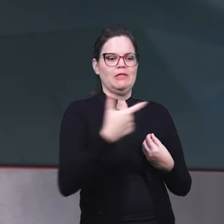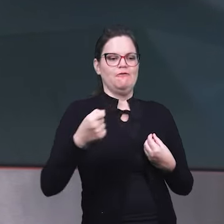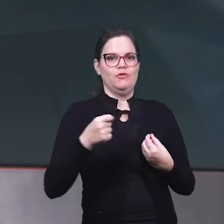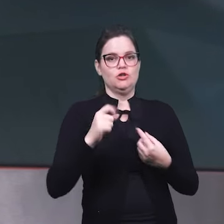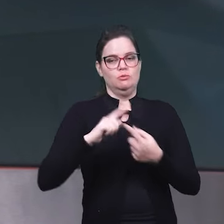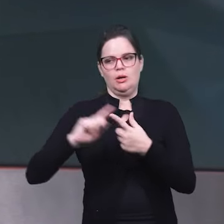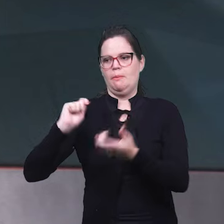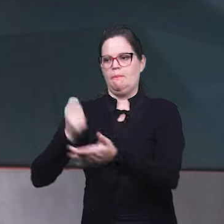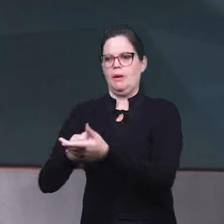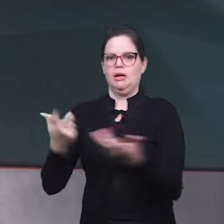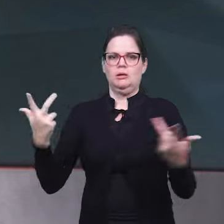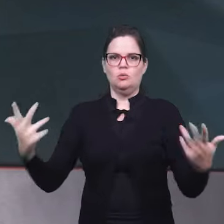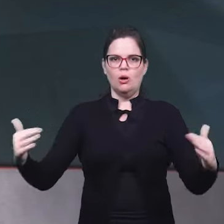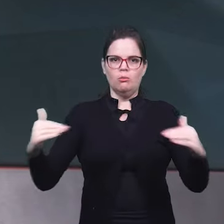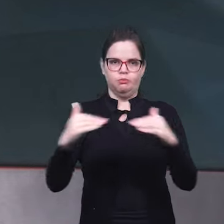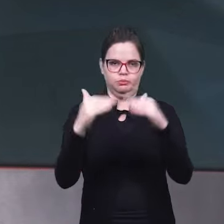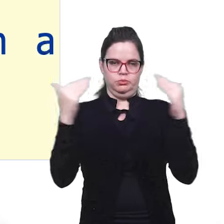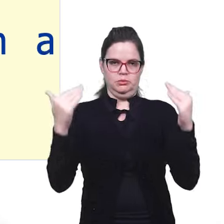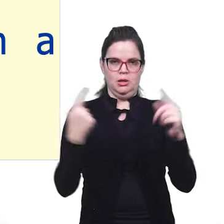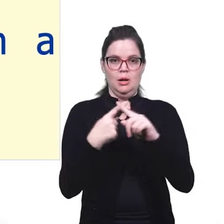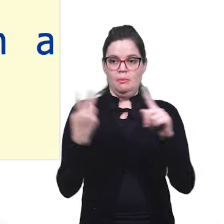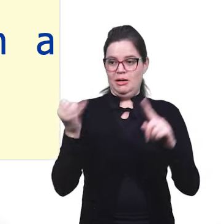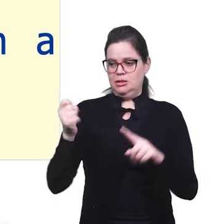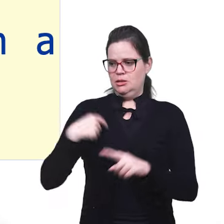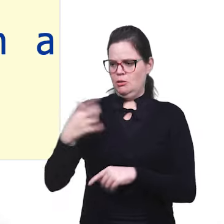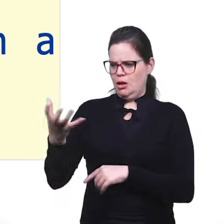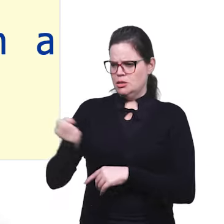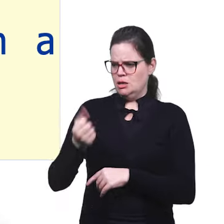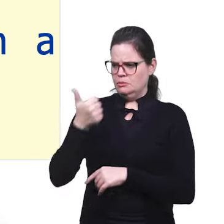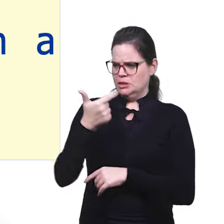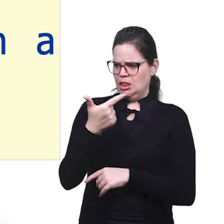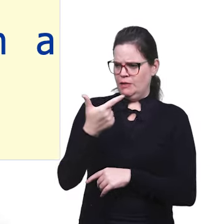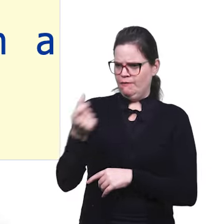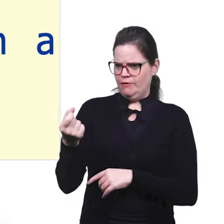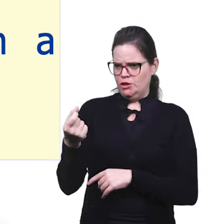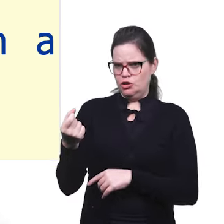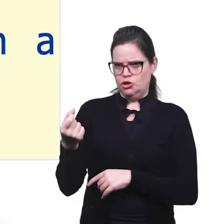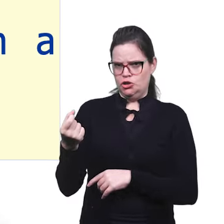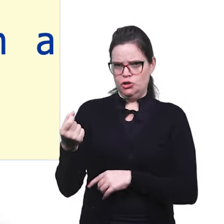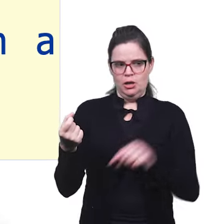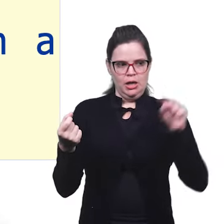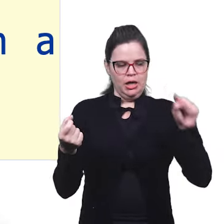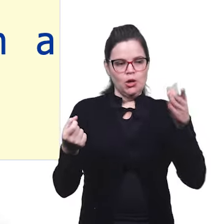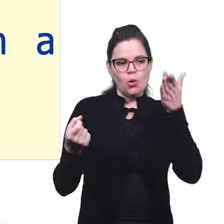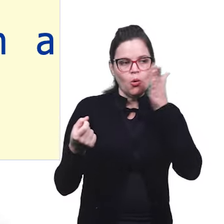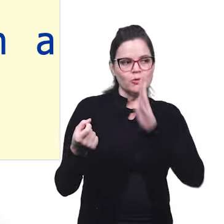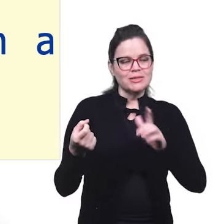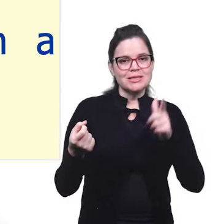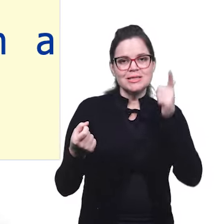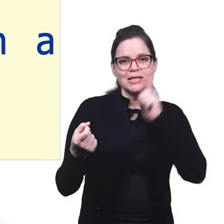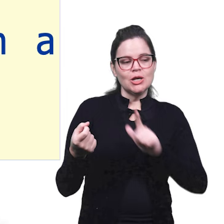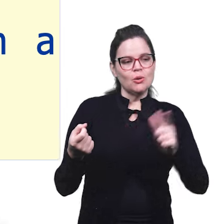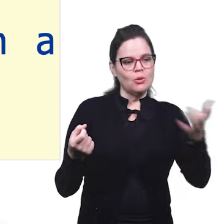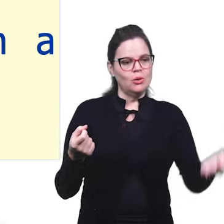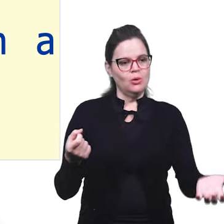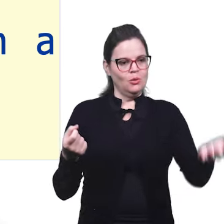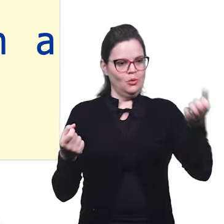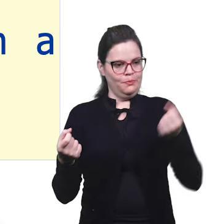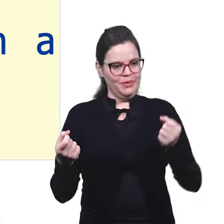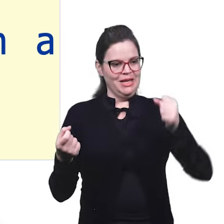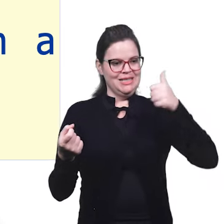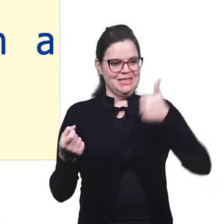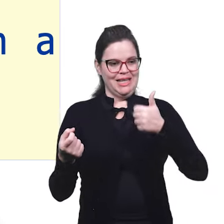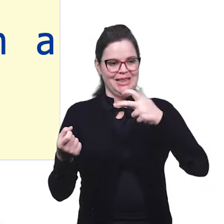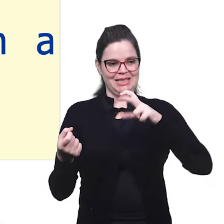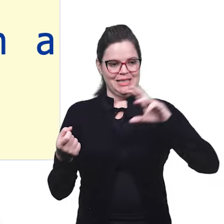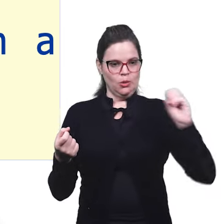está. Agora, se você pega esse 120 e faz dele 150, o outro ficou mais rico